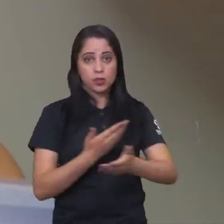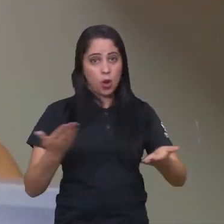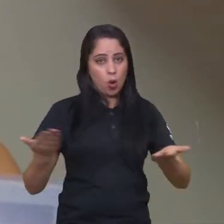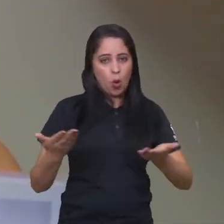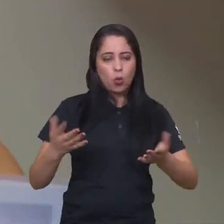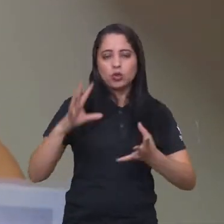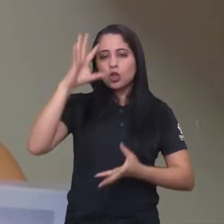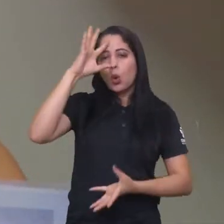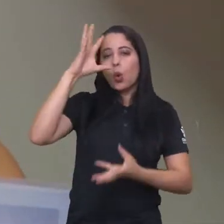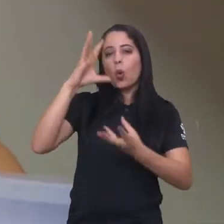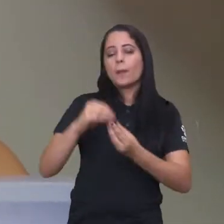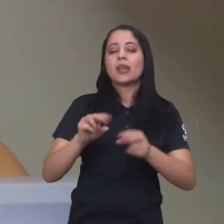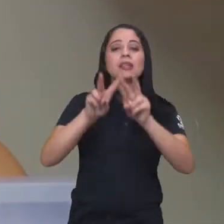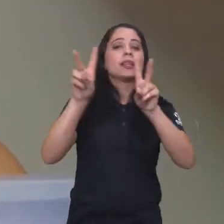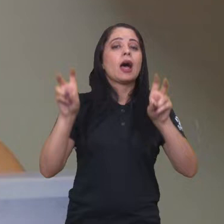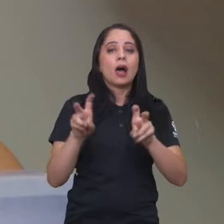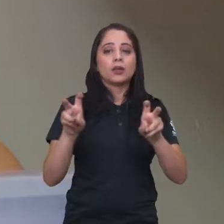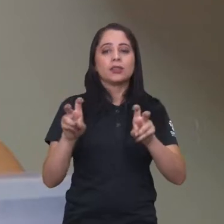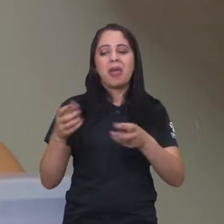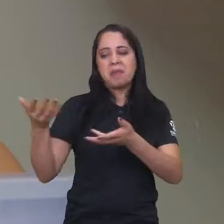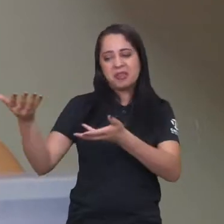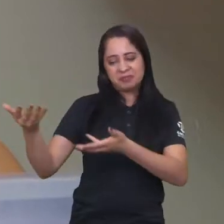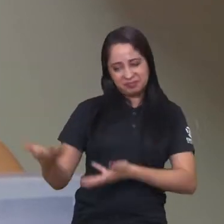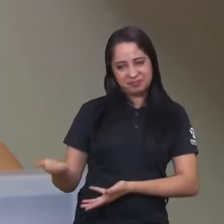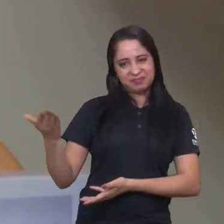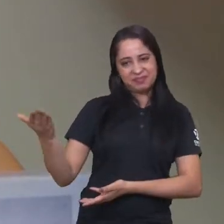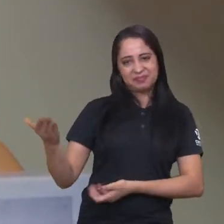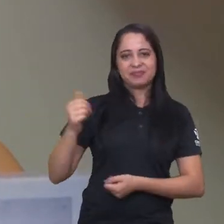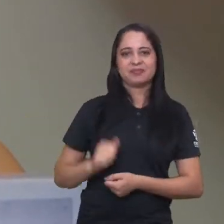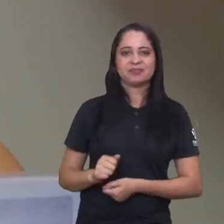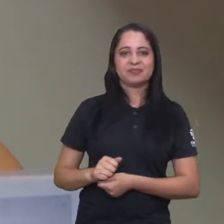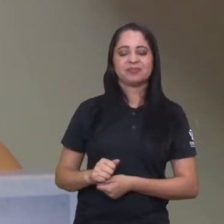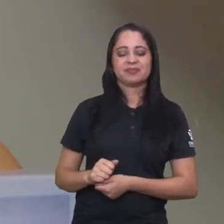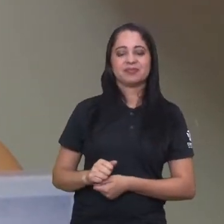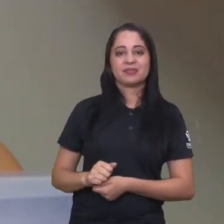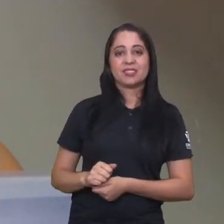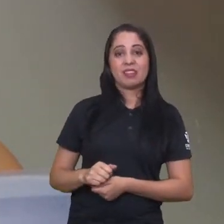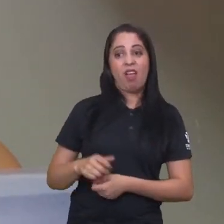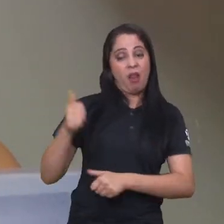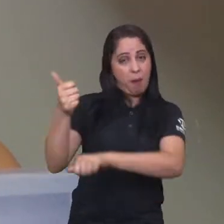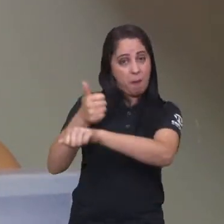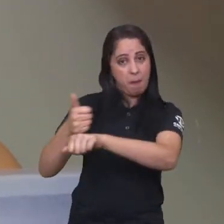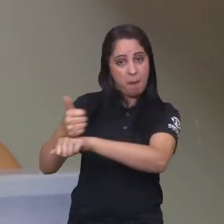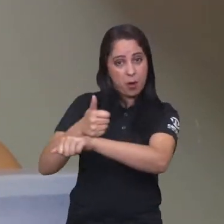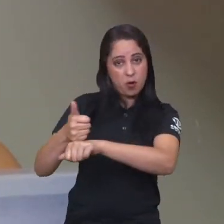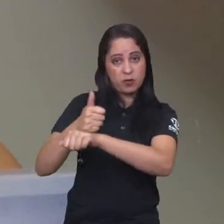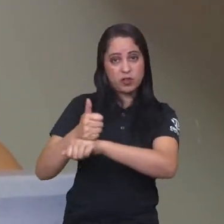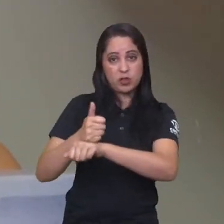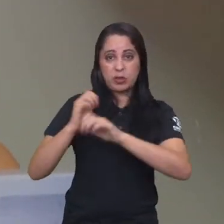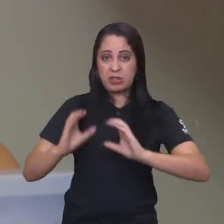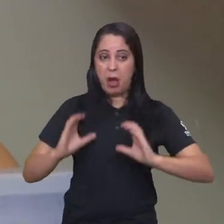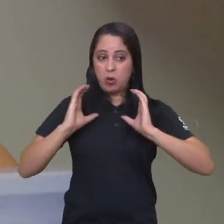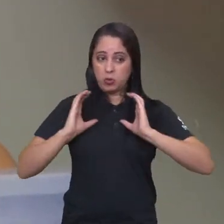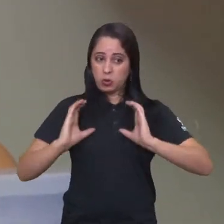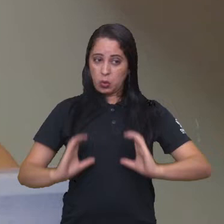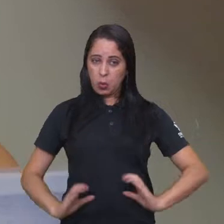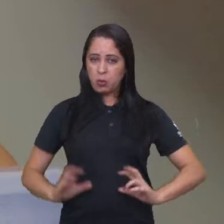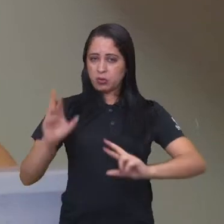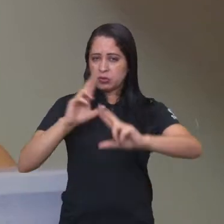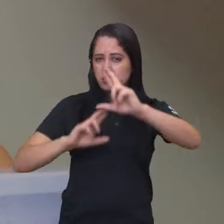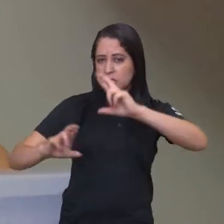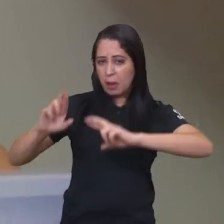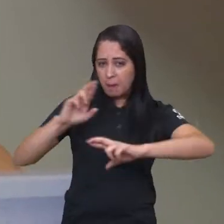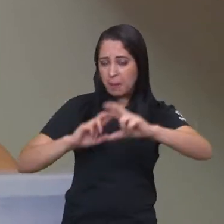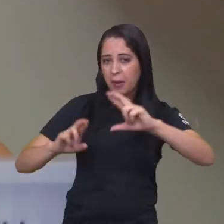um pouco mais do assunto, recebemos no De Bem com Você de hoje a analista comportamental e mentora de